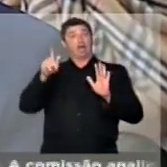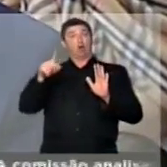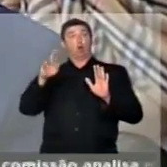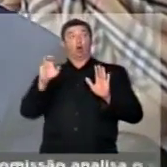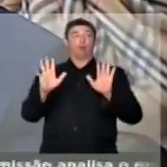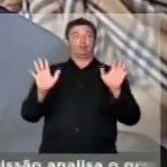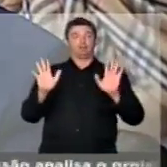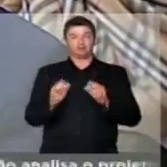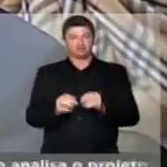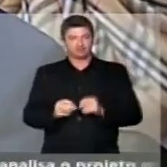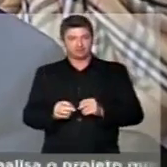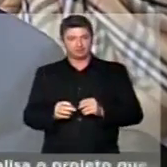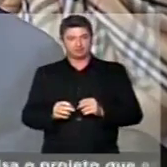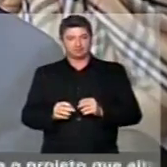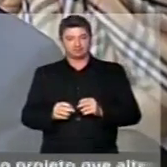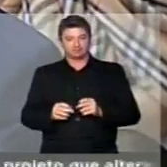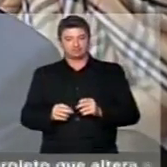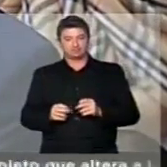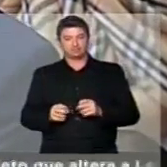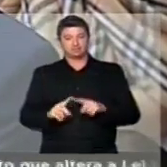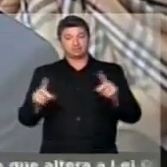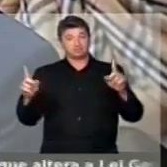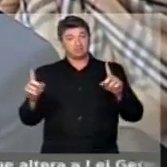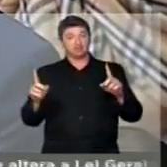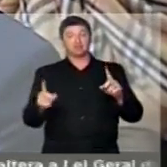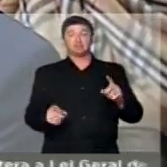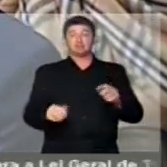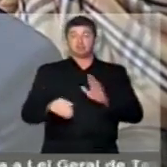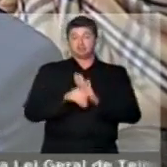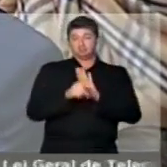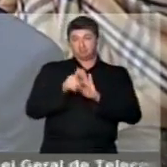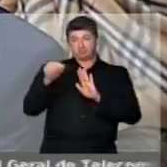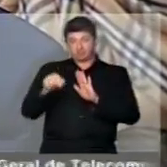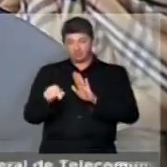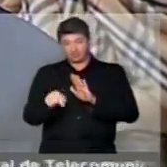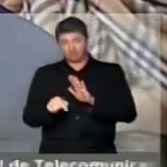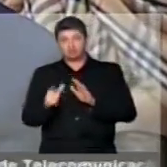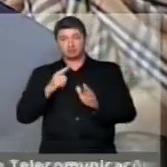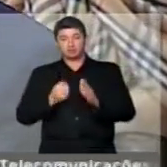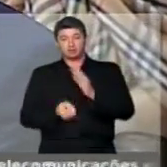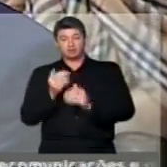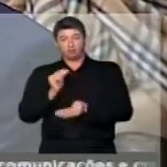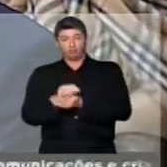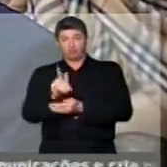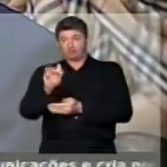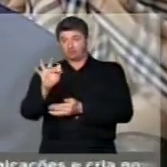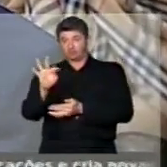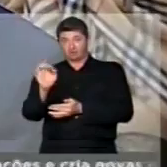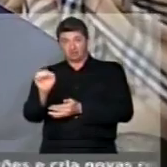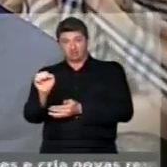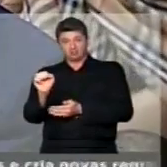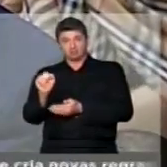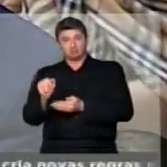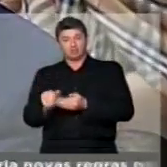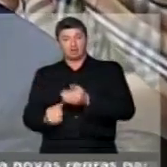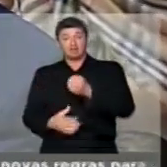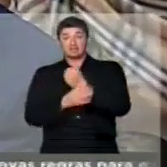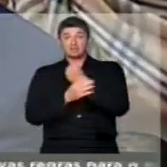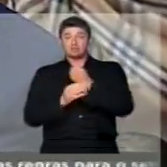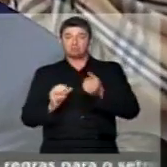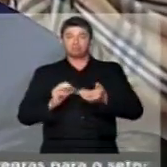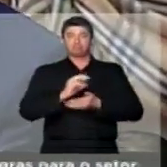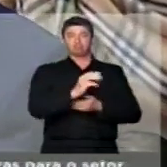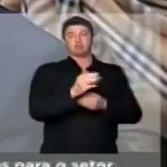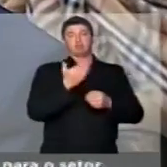golpe. Mas, senhor presidente, esta medida provisória cria um fundo do FGTS para dar